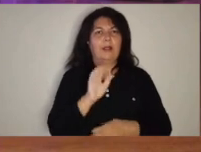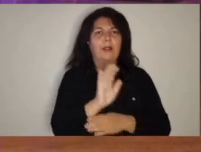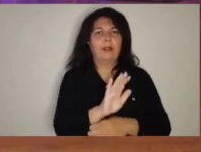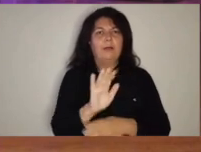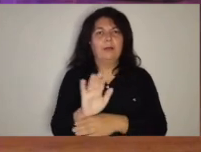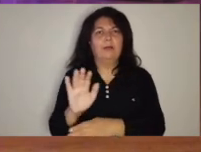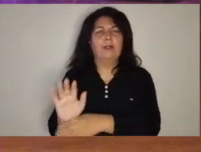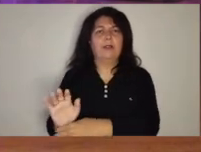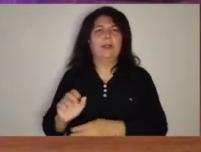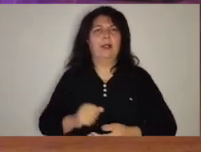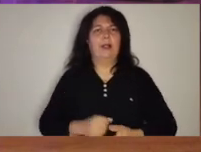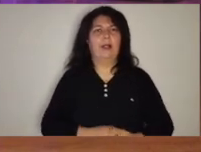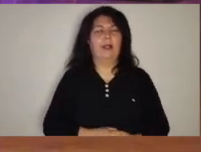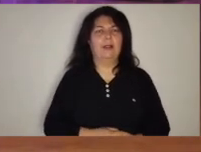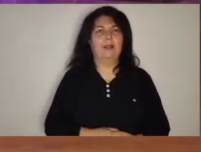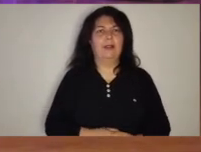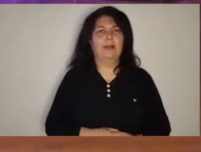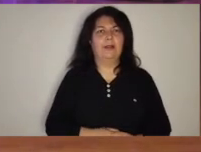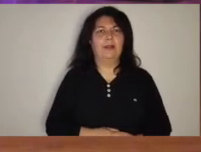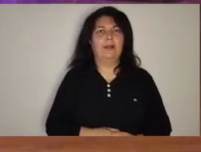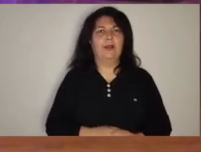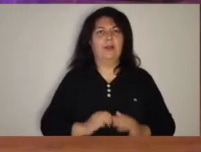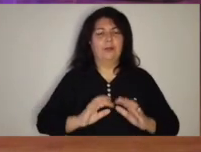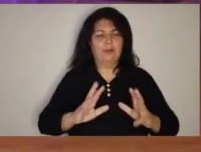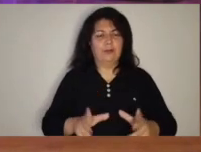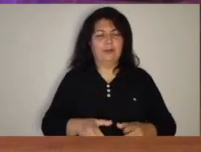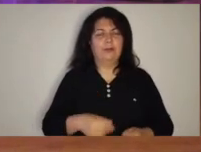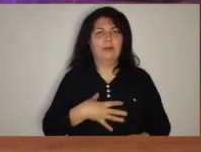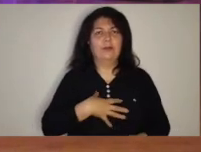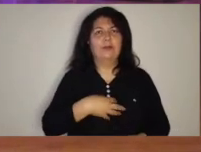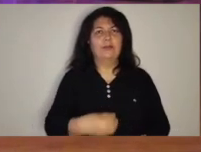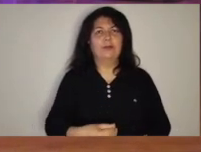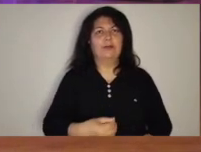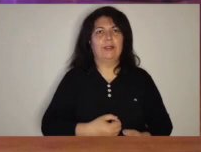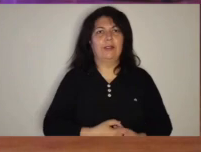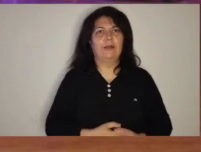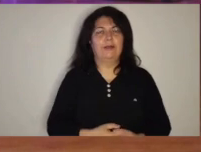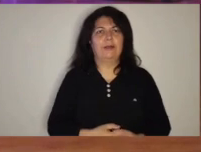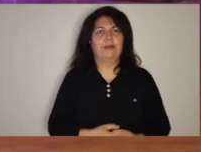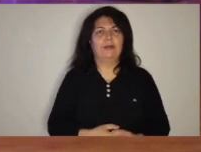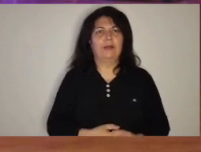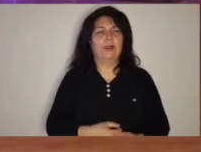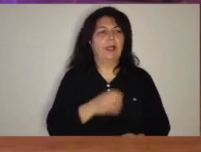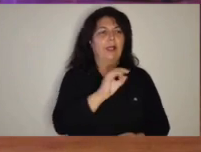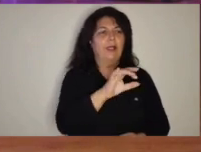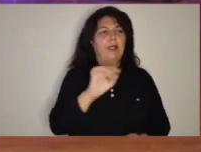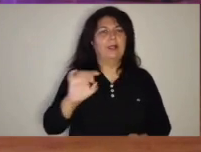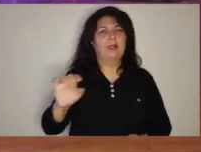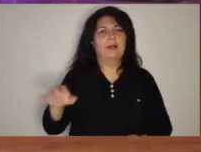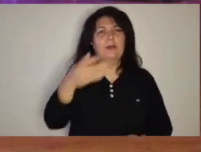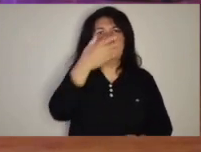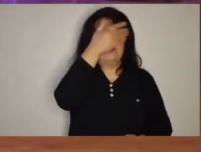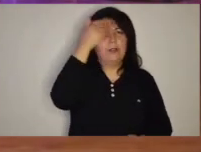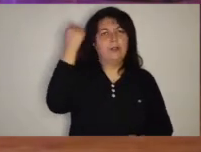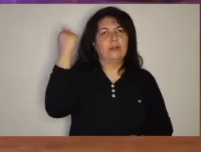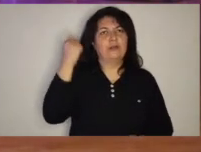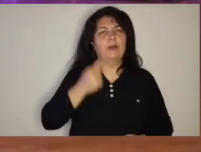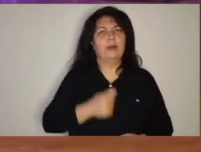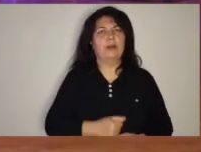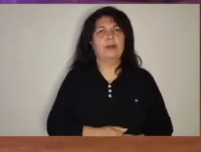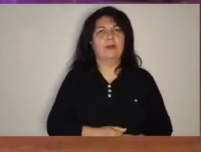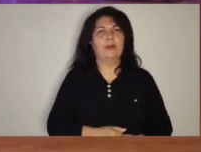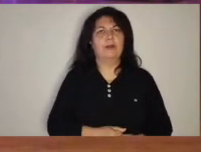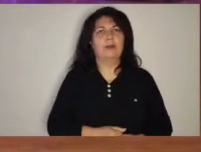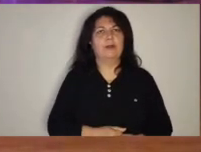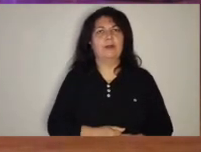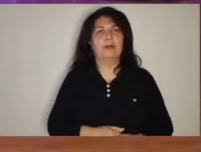colocou pessoas para amar e cuidar, que é o nosso cônjuge e nossos filhos. Nós somos mordomos, irmãos. Eles estão emprestados,